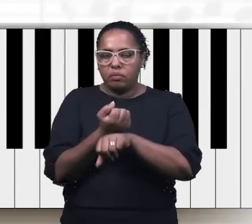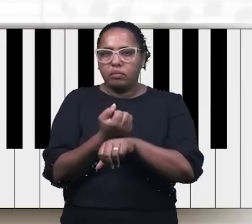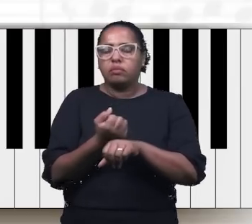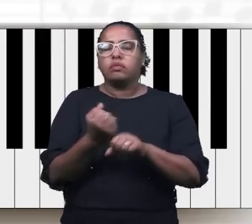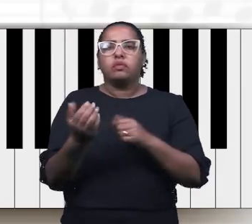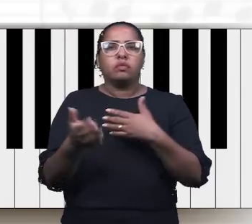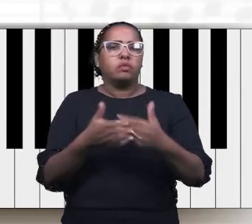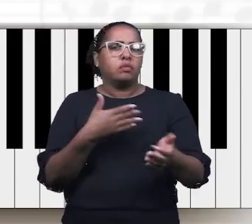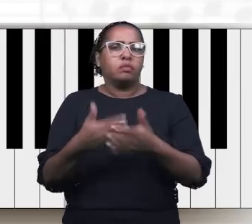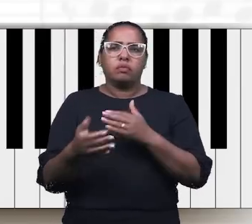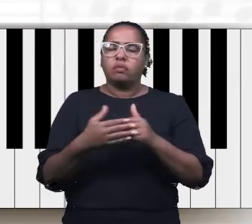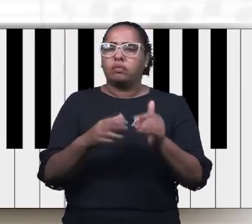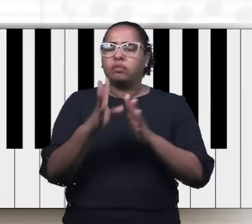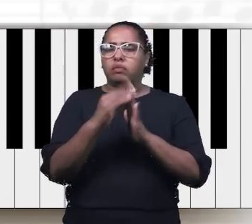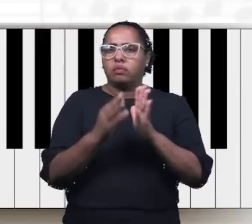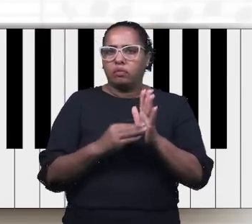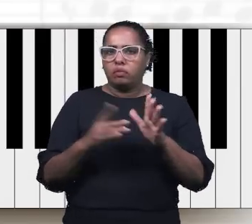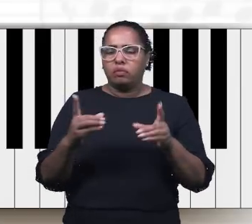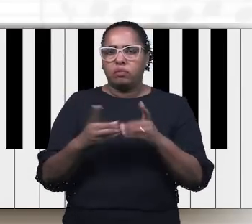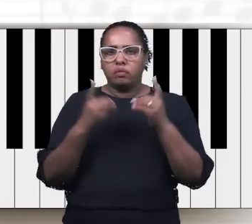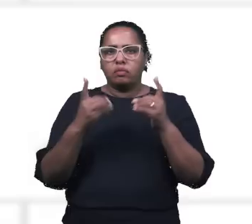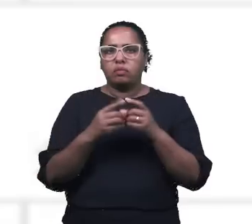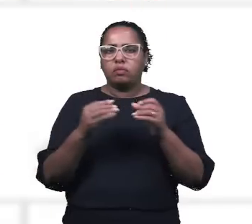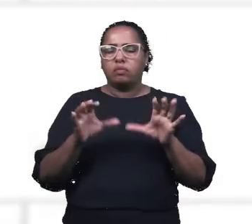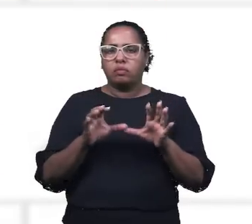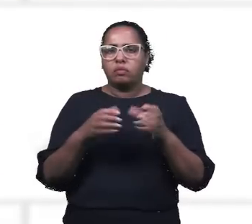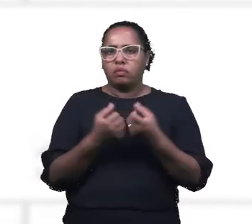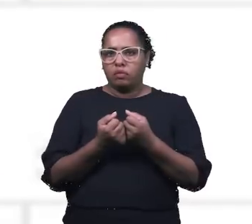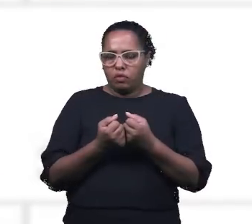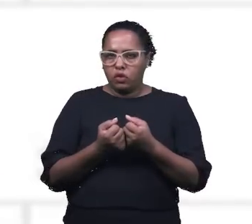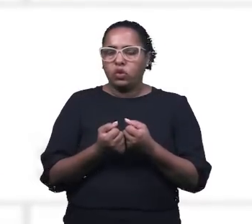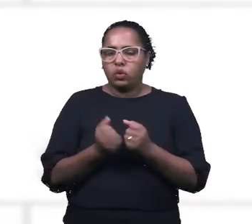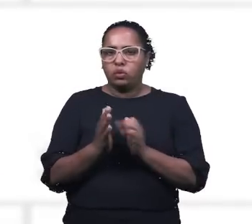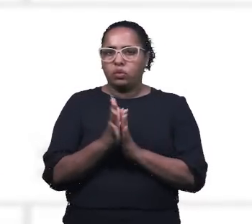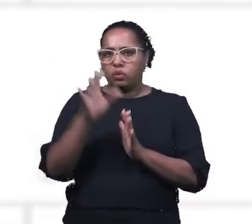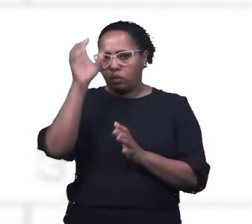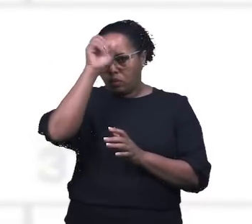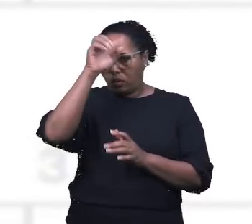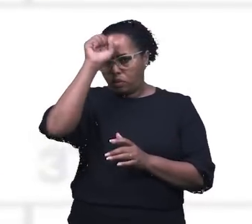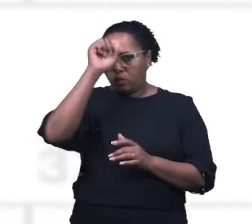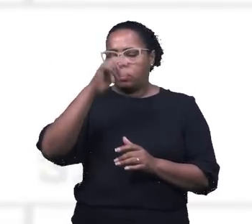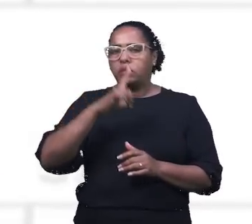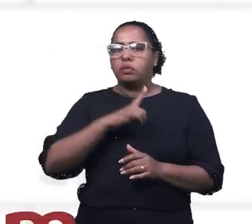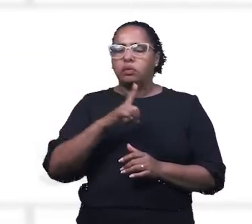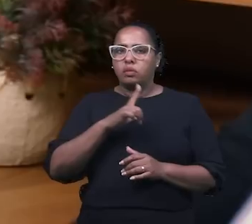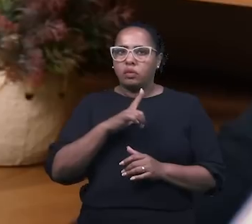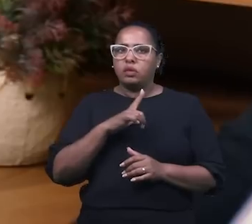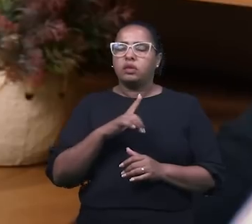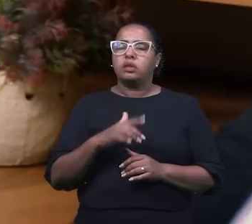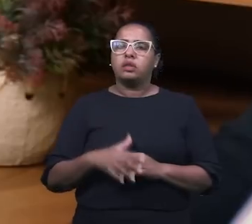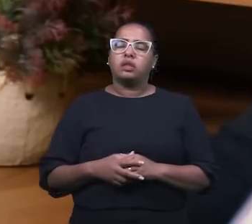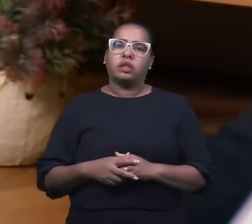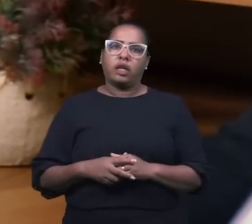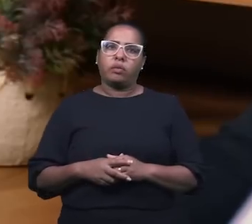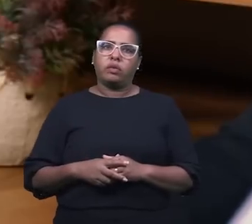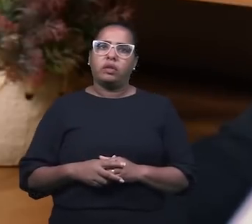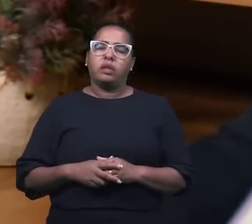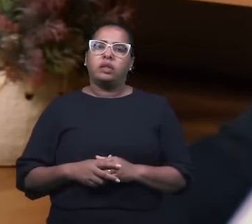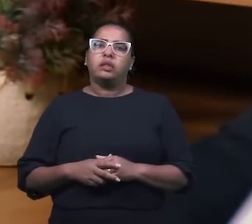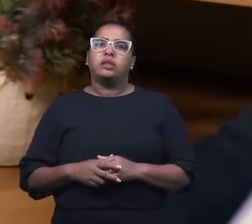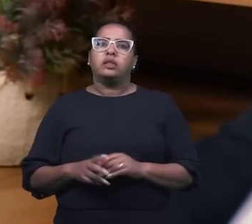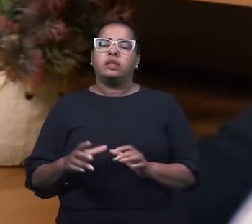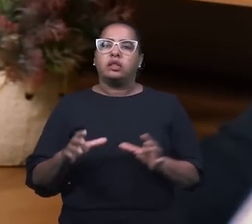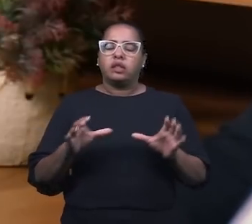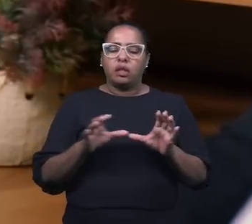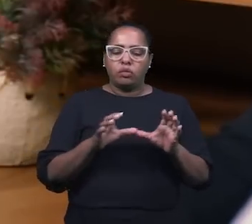um conteúdo didático, né, para os grupos de louvor, para aprender. Então nós temos os playbacks dos louvores,